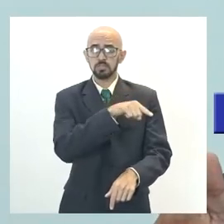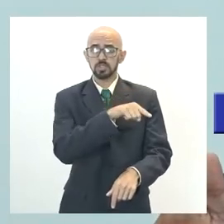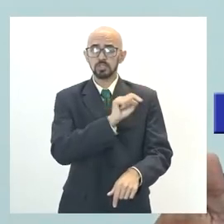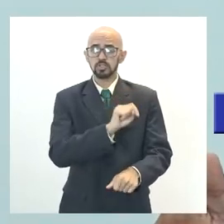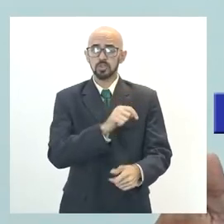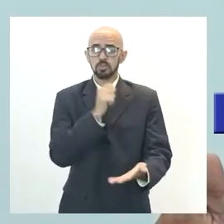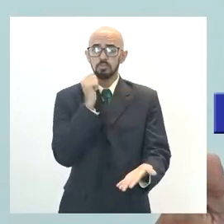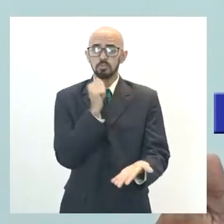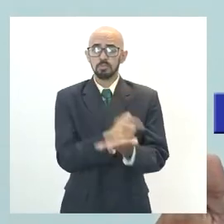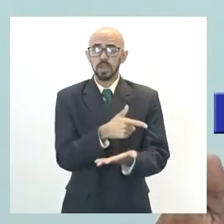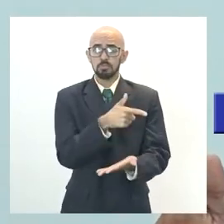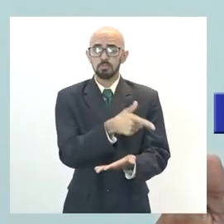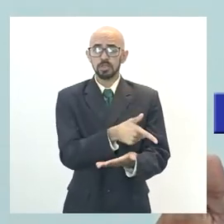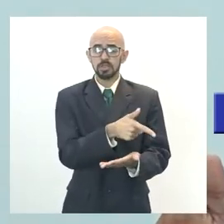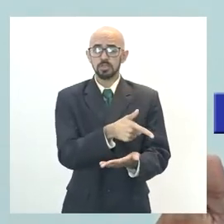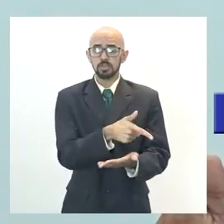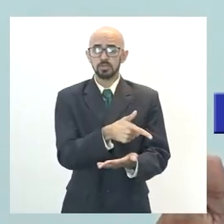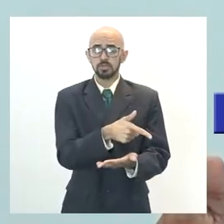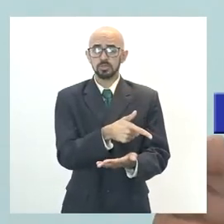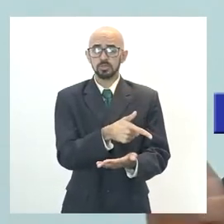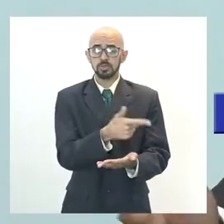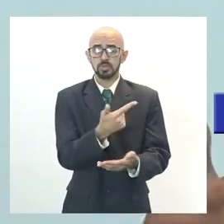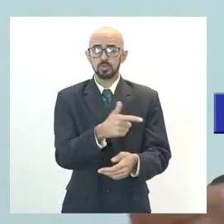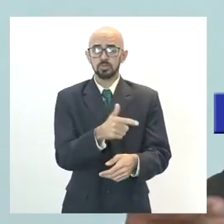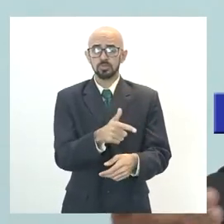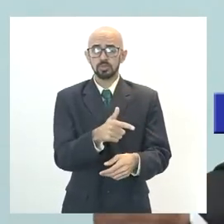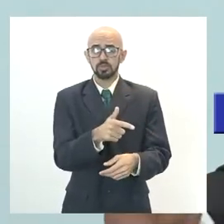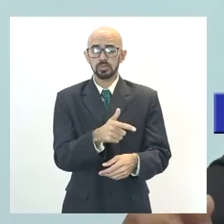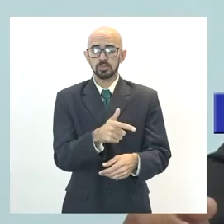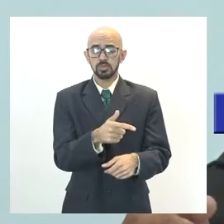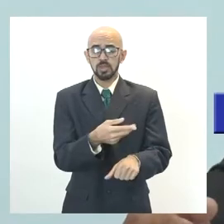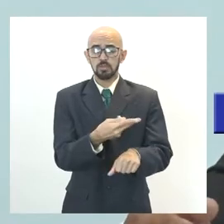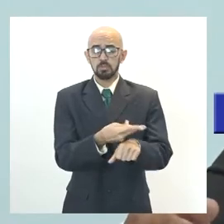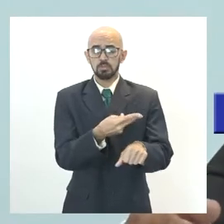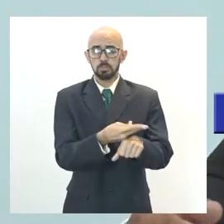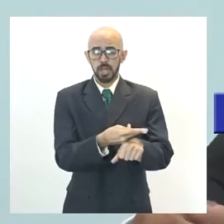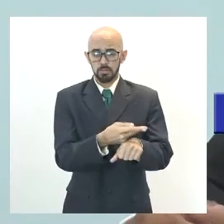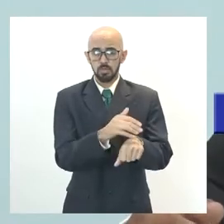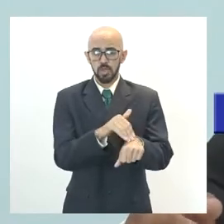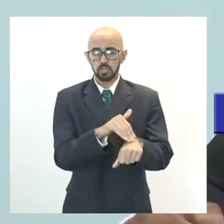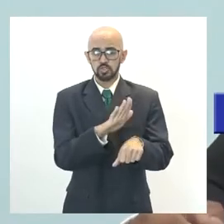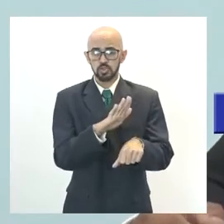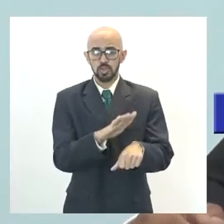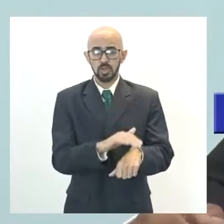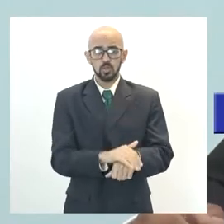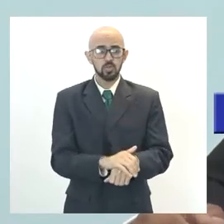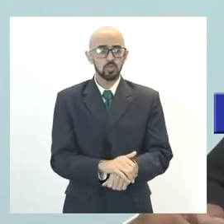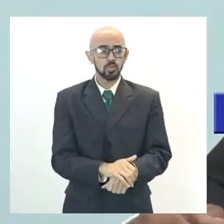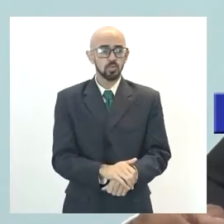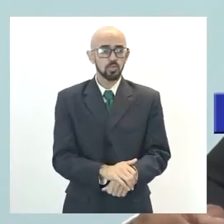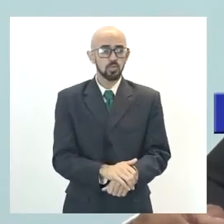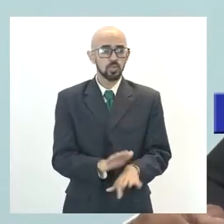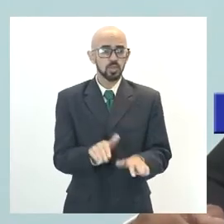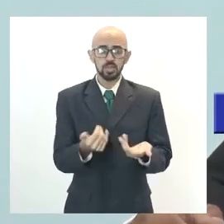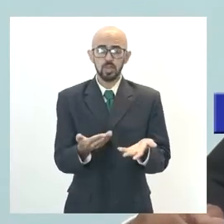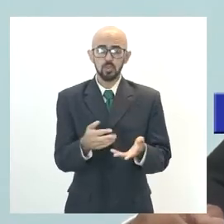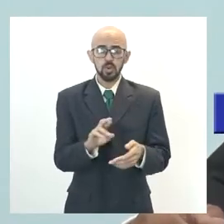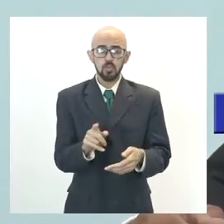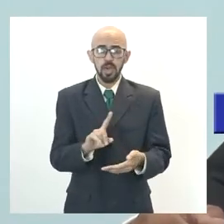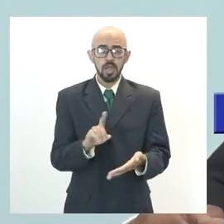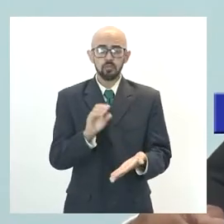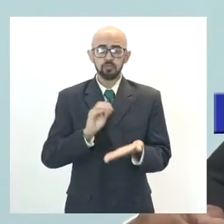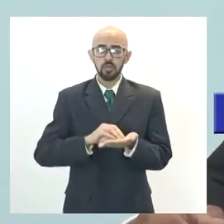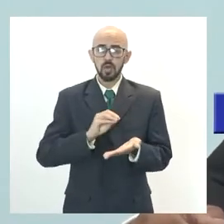única vedado o acréscimo de qualquer gratificação adicional abono prêmio etc então senhores é não é falta